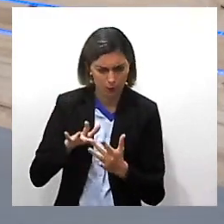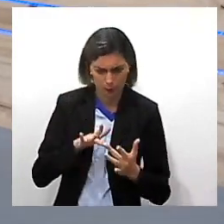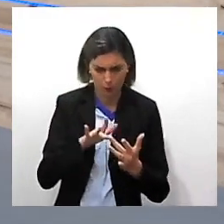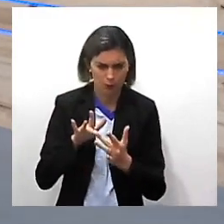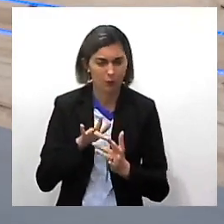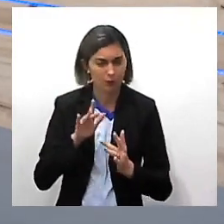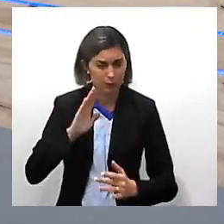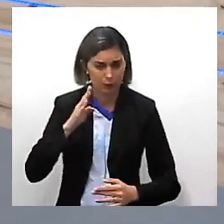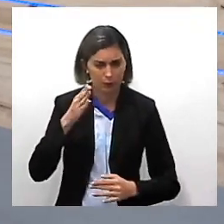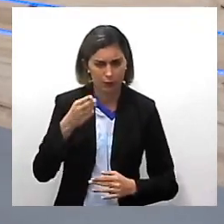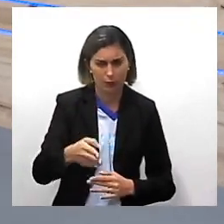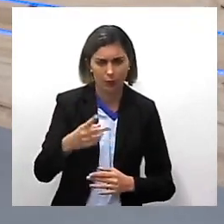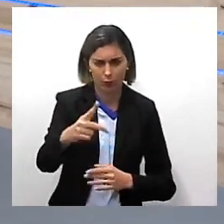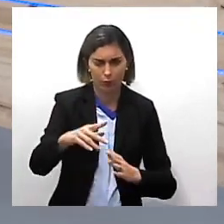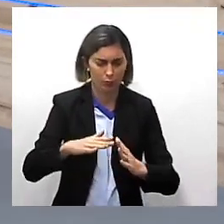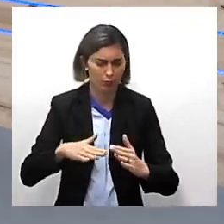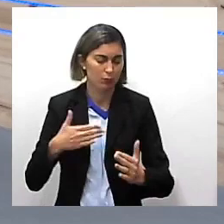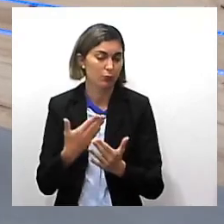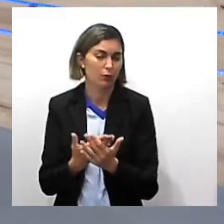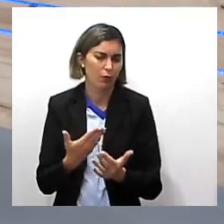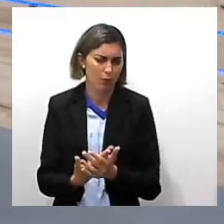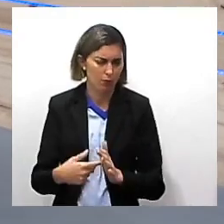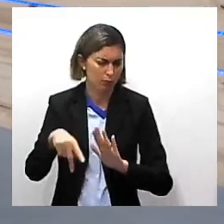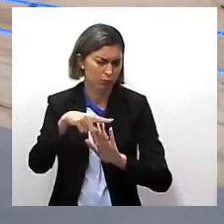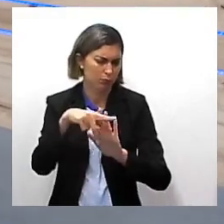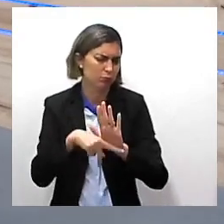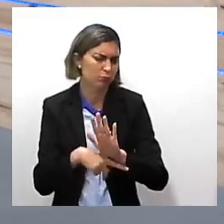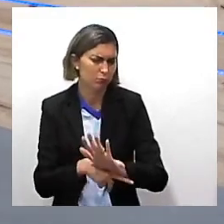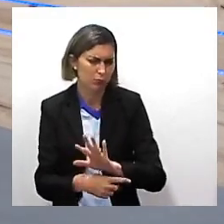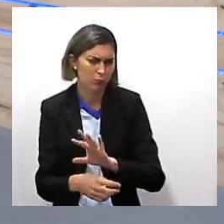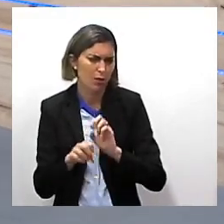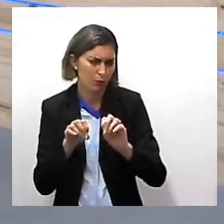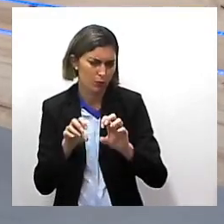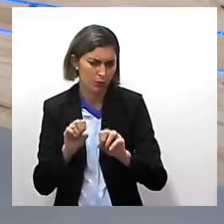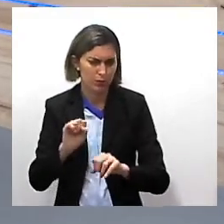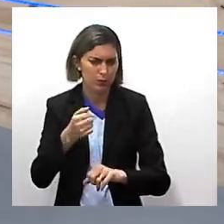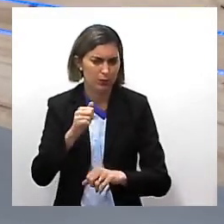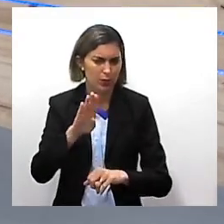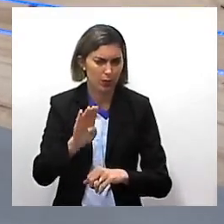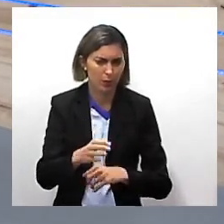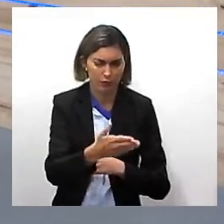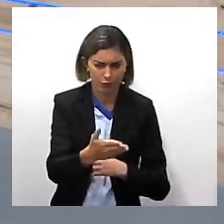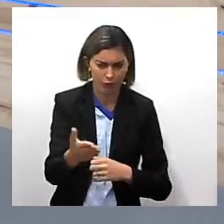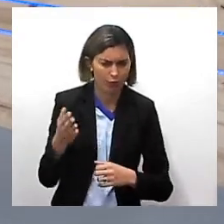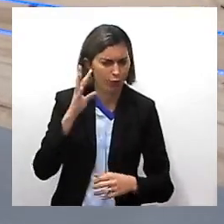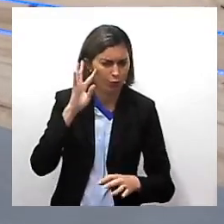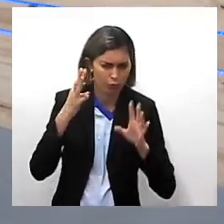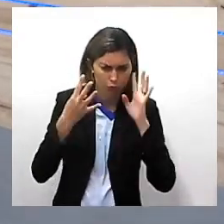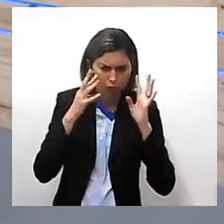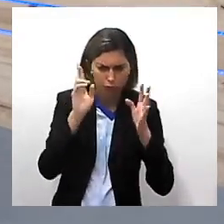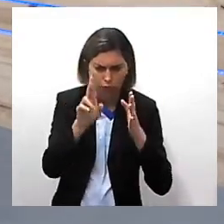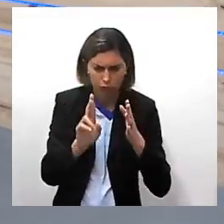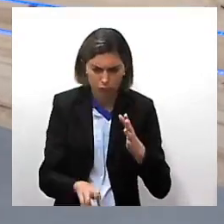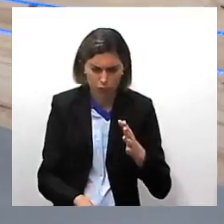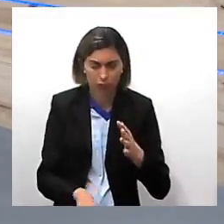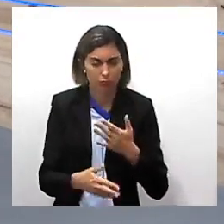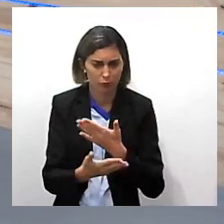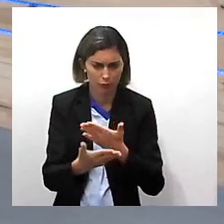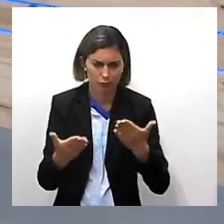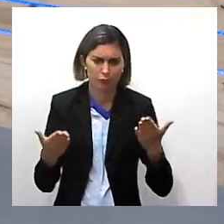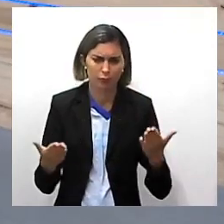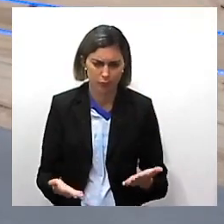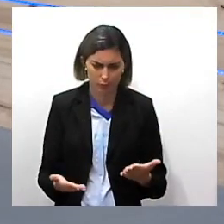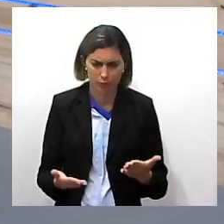conectado diretamente com a tua escola, planejando aulas do SAEB para você, galera, resolvendo questões SAEB para